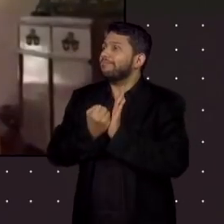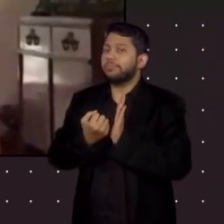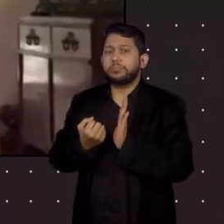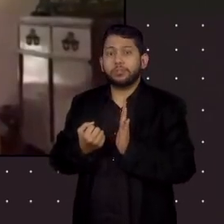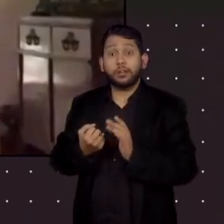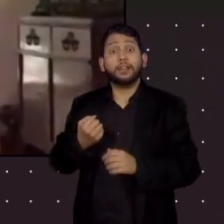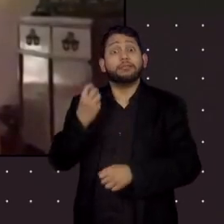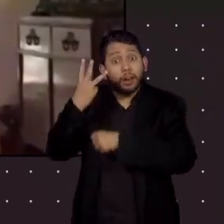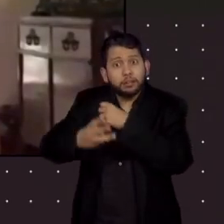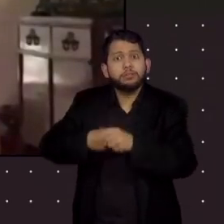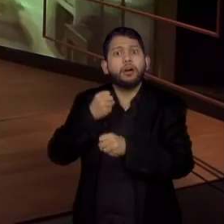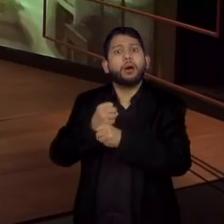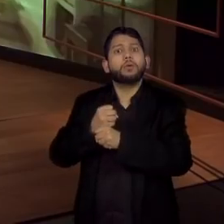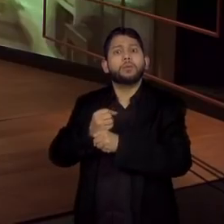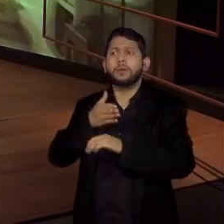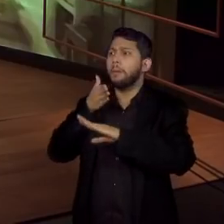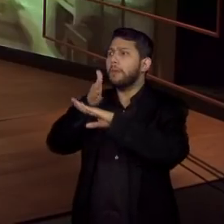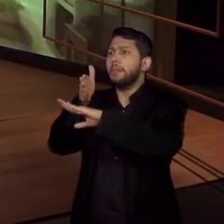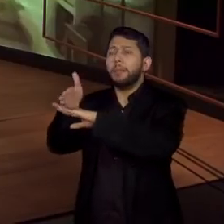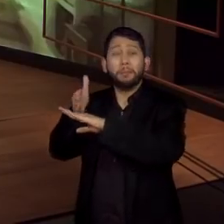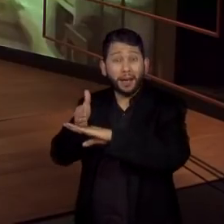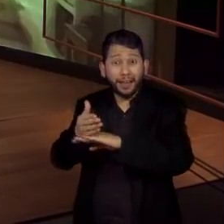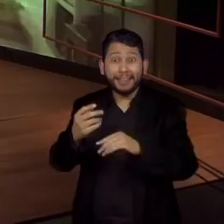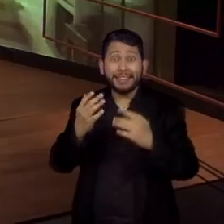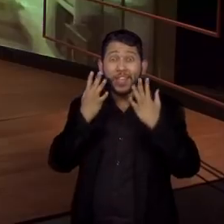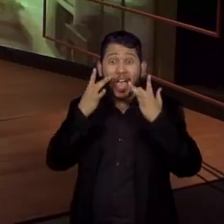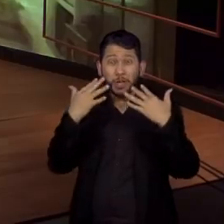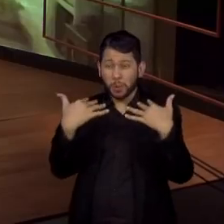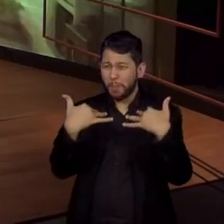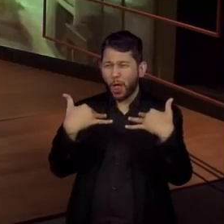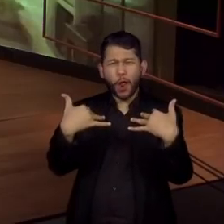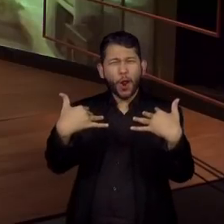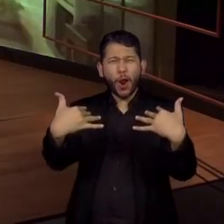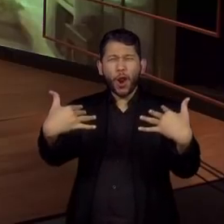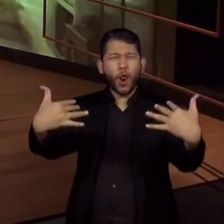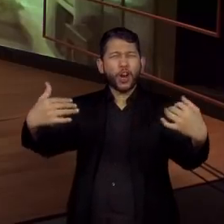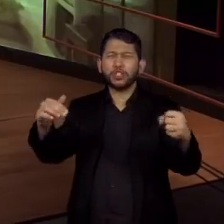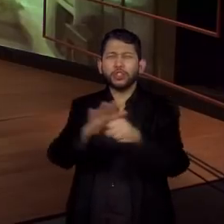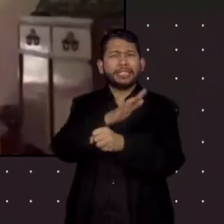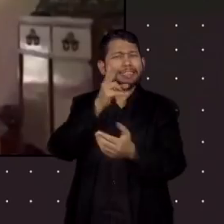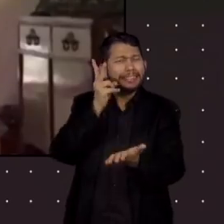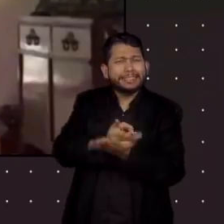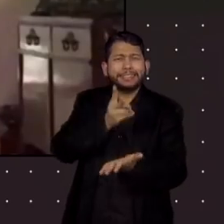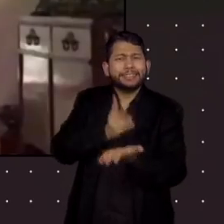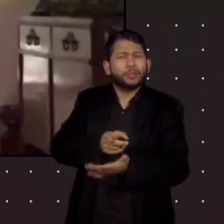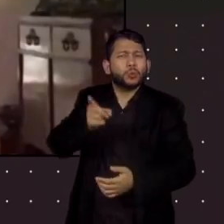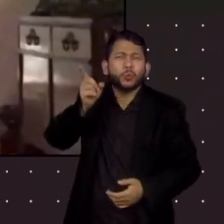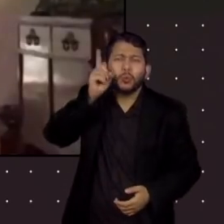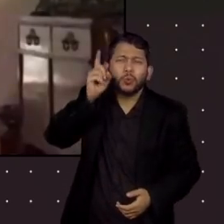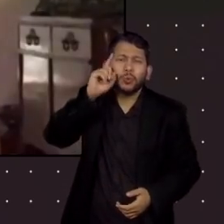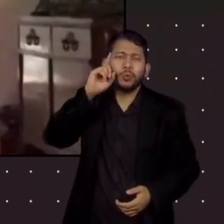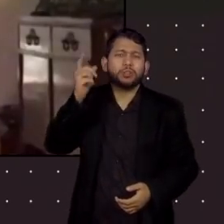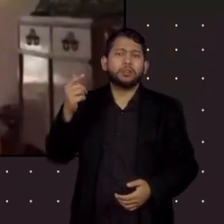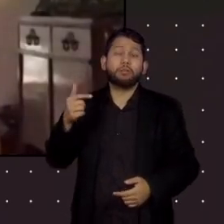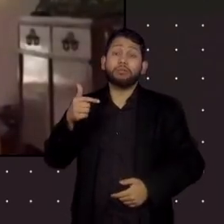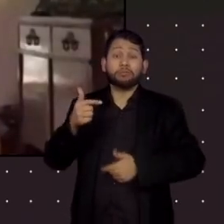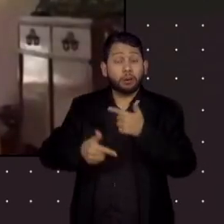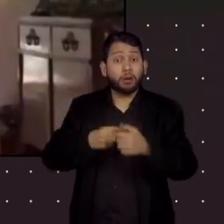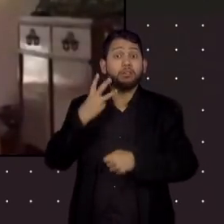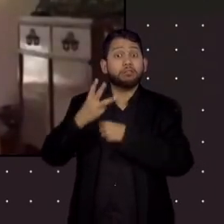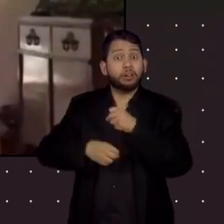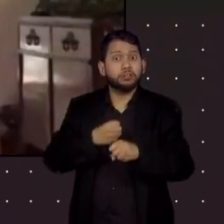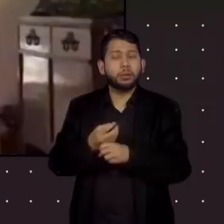anos de espetáculo, lotados, assim, todos os dias. Foi um trabalho que me trouxe